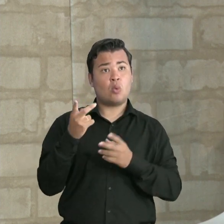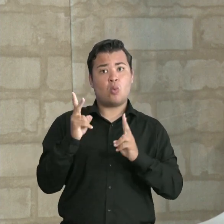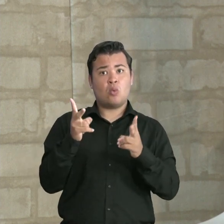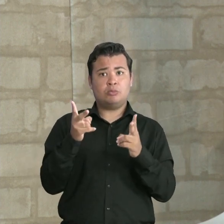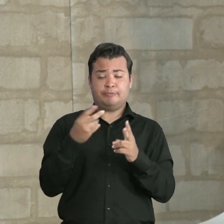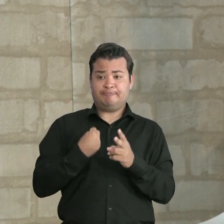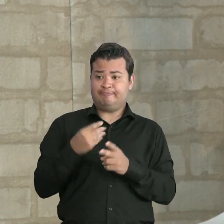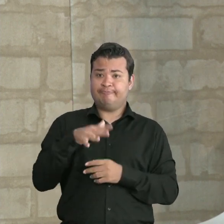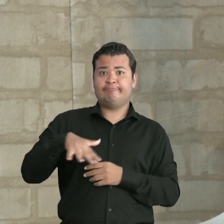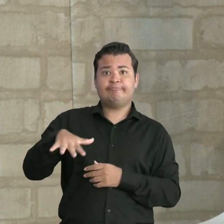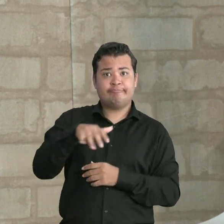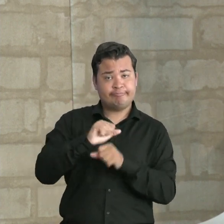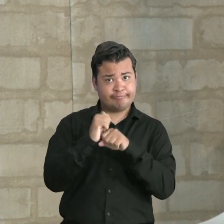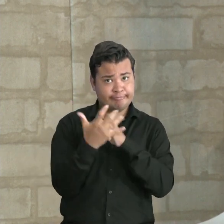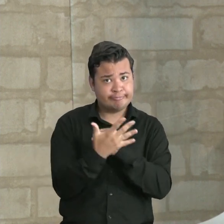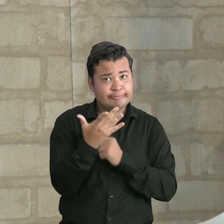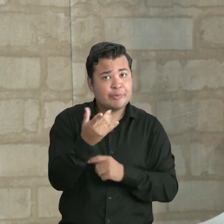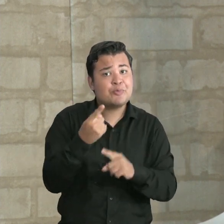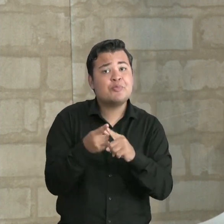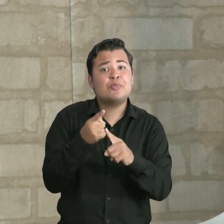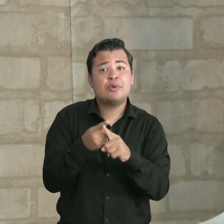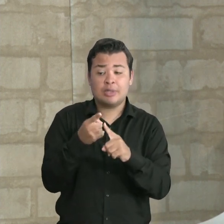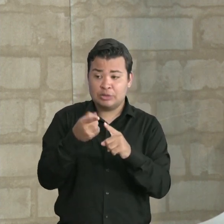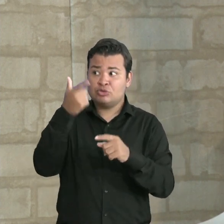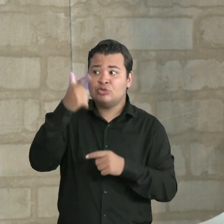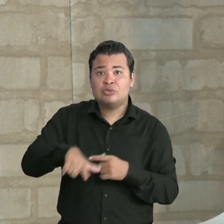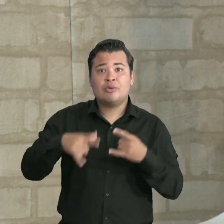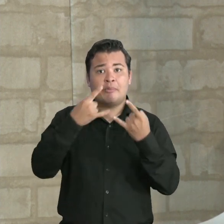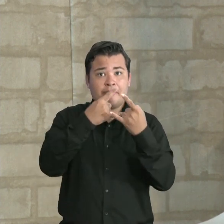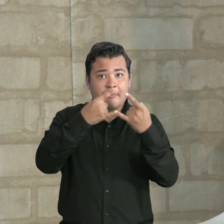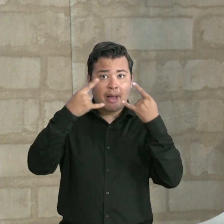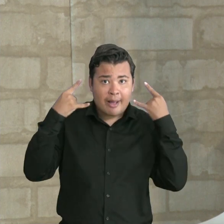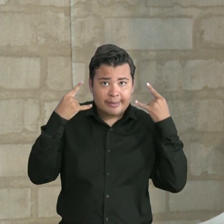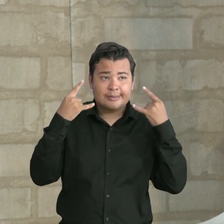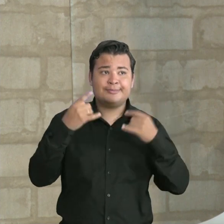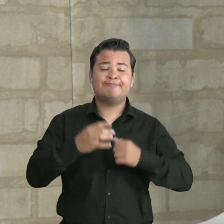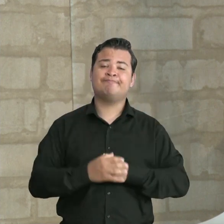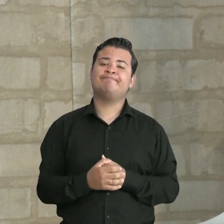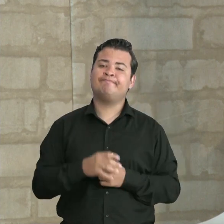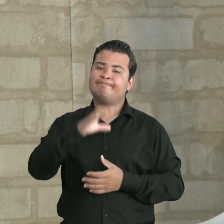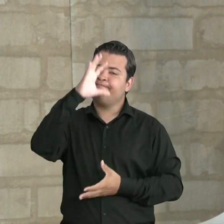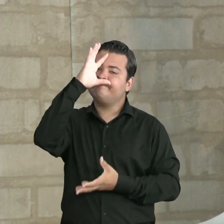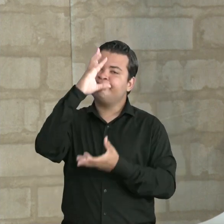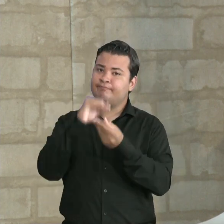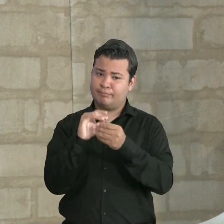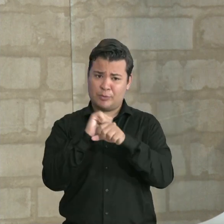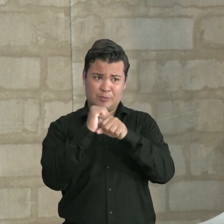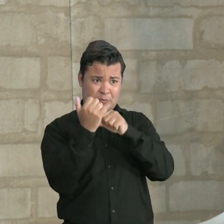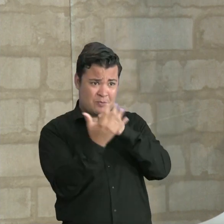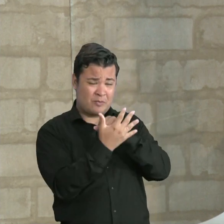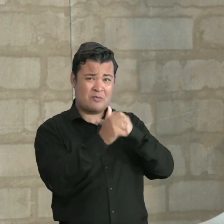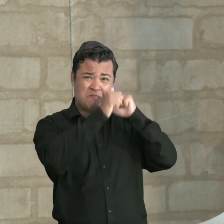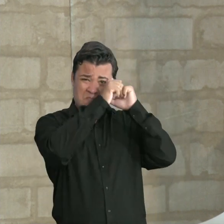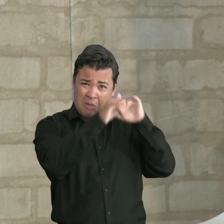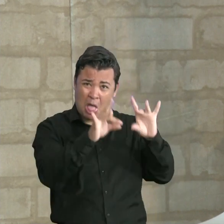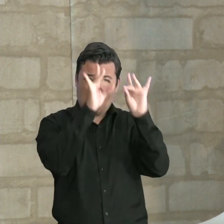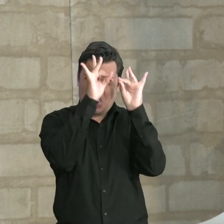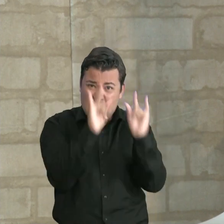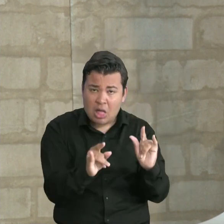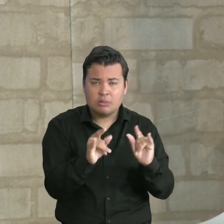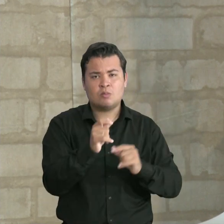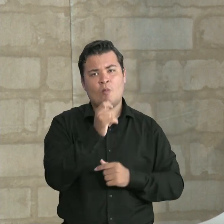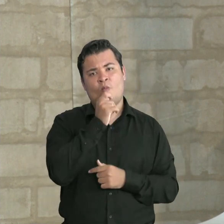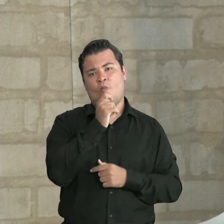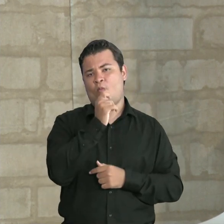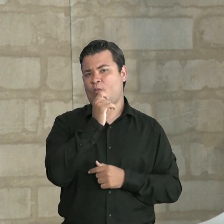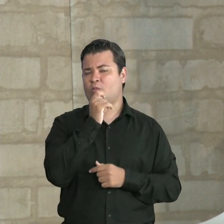novamente voltando ao uso das máscaras. Isso mostra que a pandemia não acabou. Mas quanto